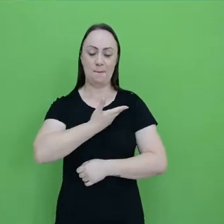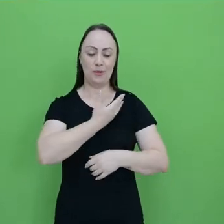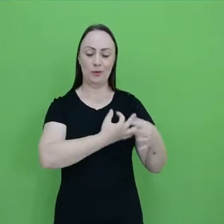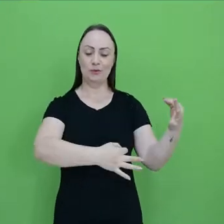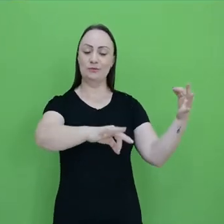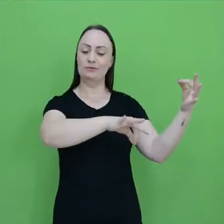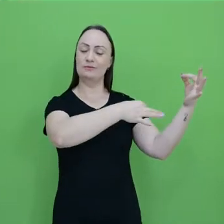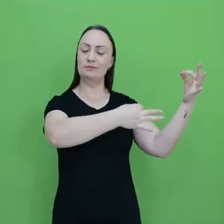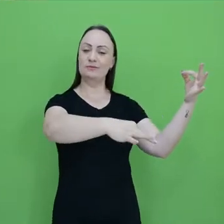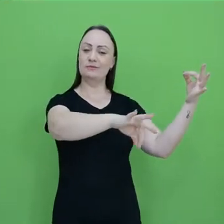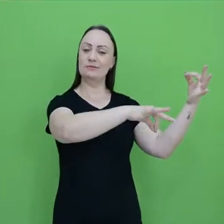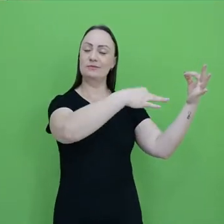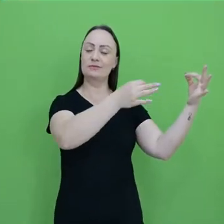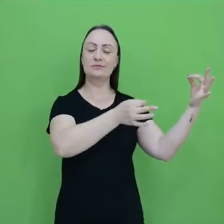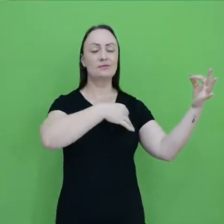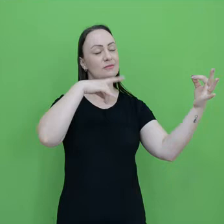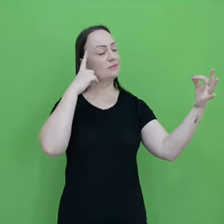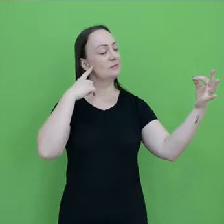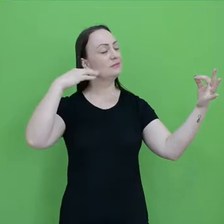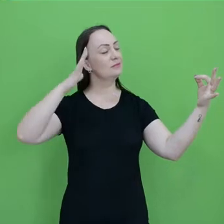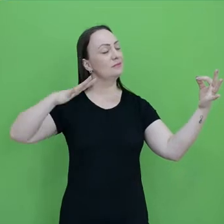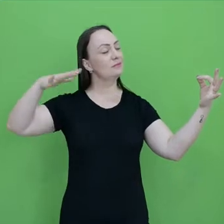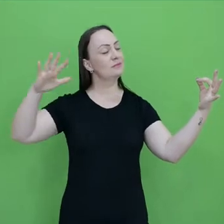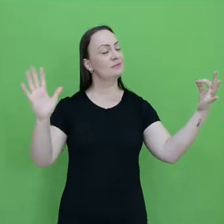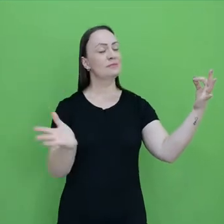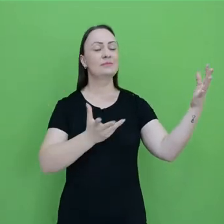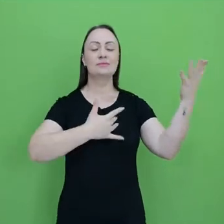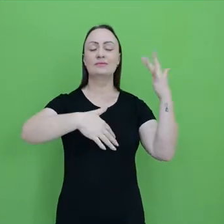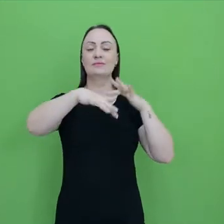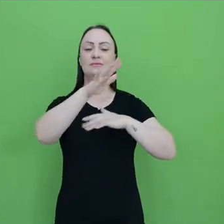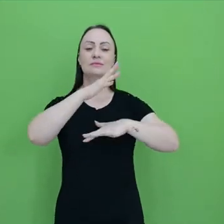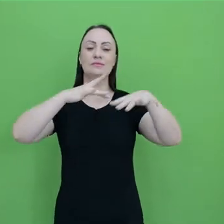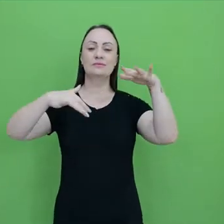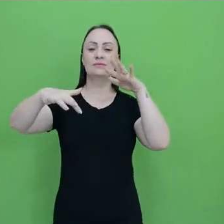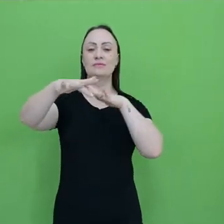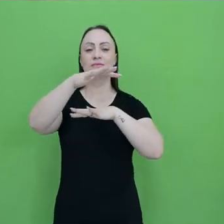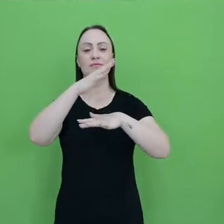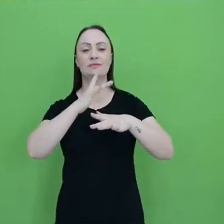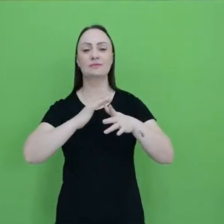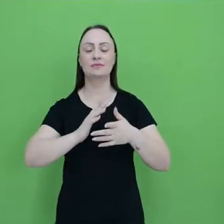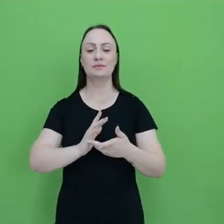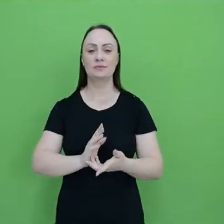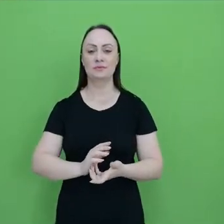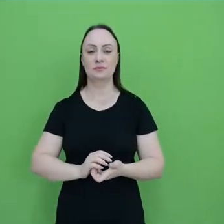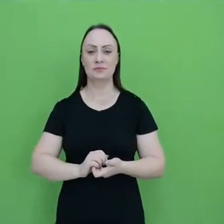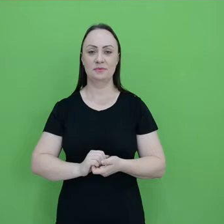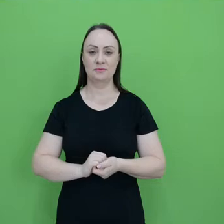um violino com seu som encantador. Mãos de Iva tocam o violino.